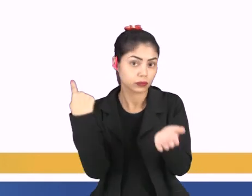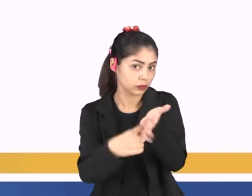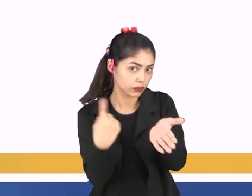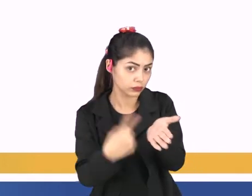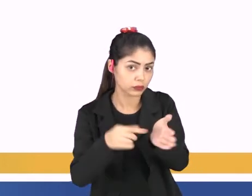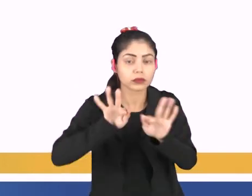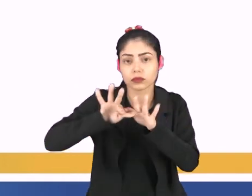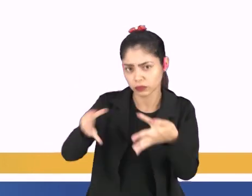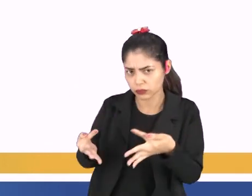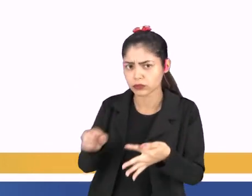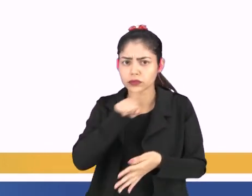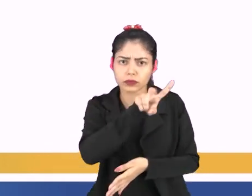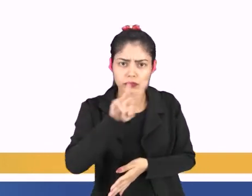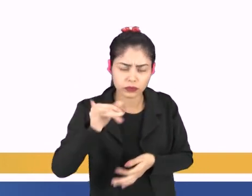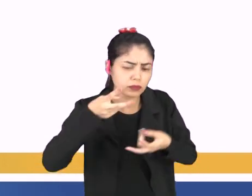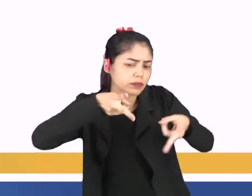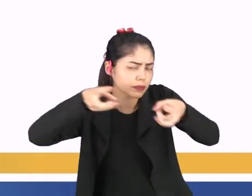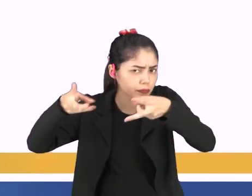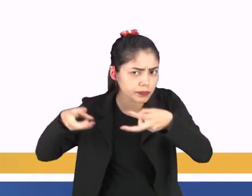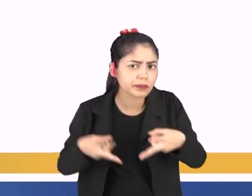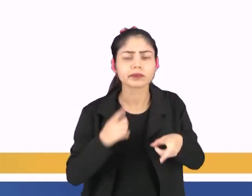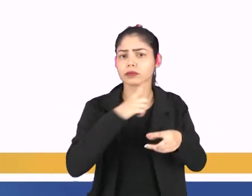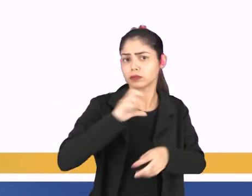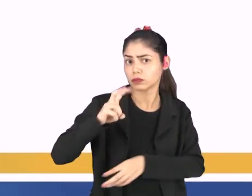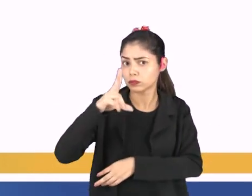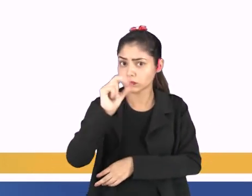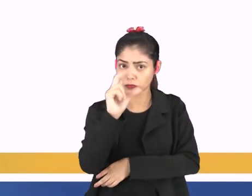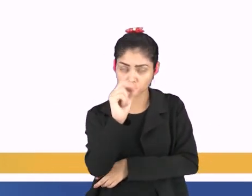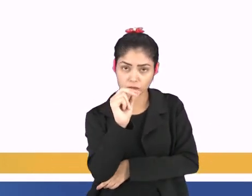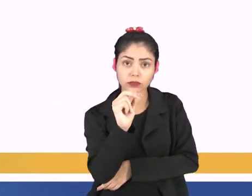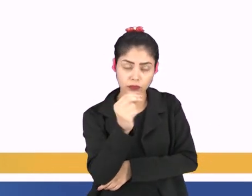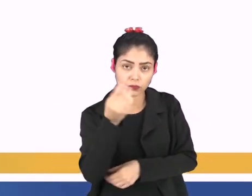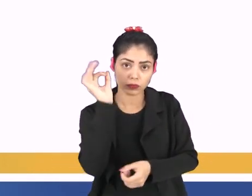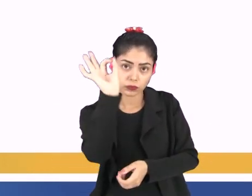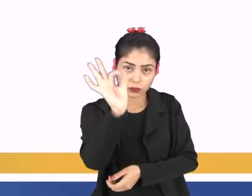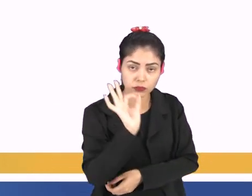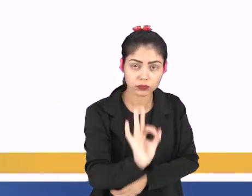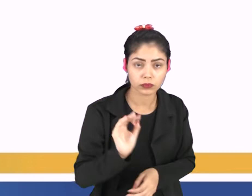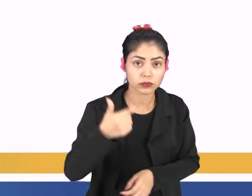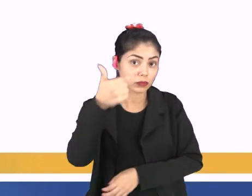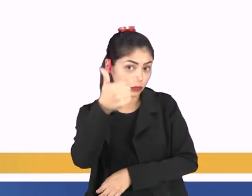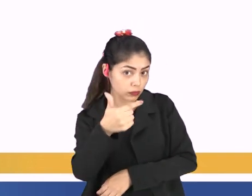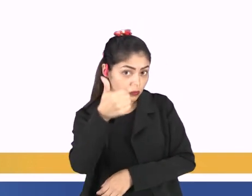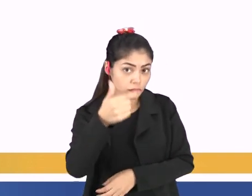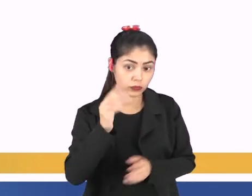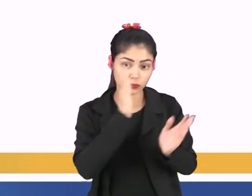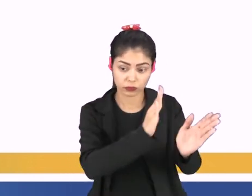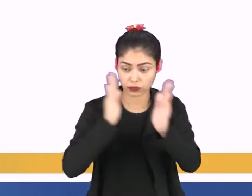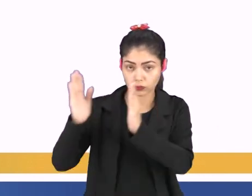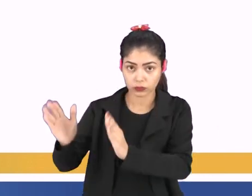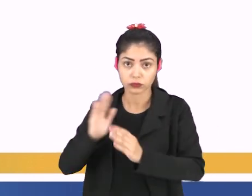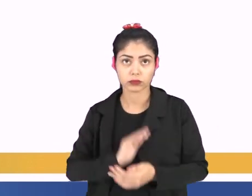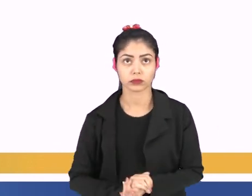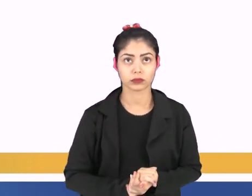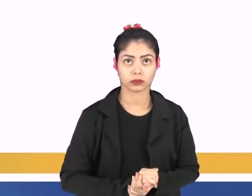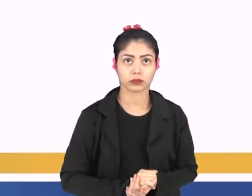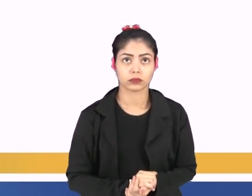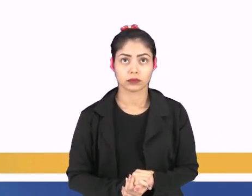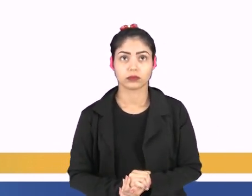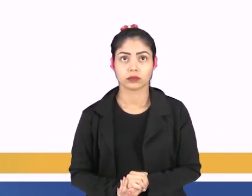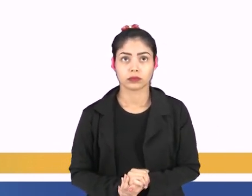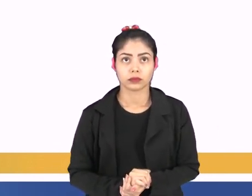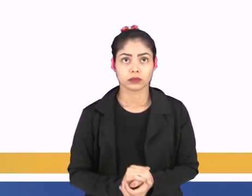combinação simples, vocês vão perceber que nós temos 50% das duas partes, ou seja, meio a